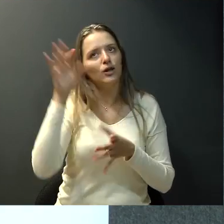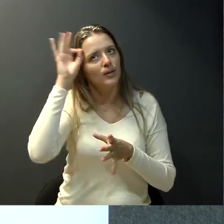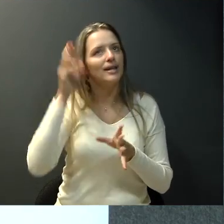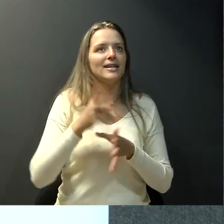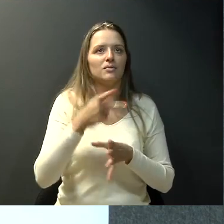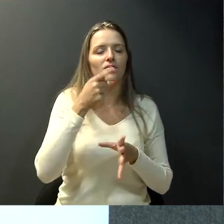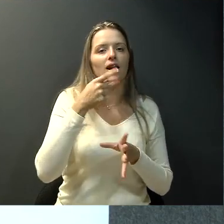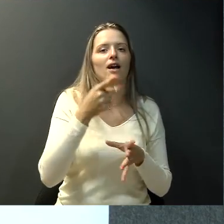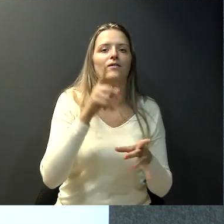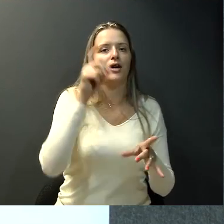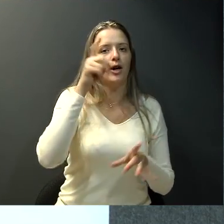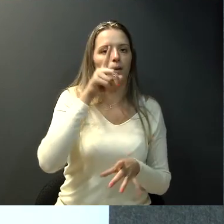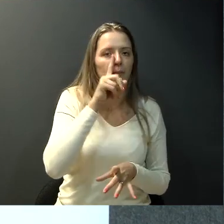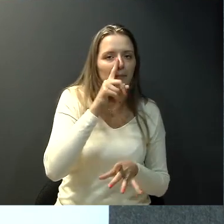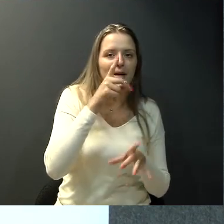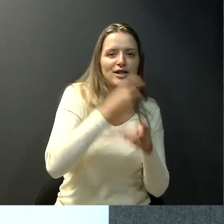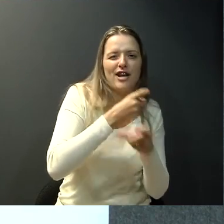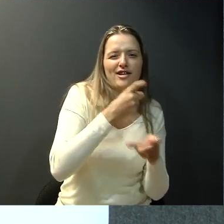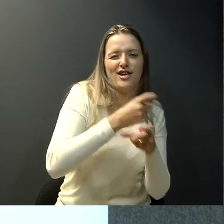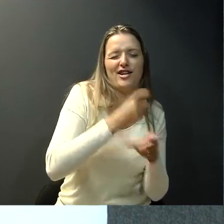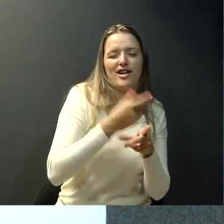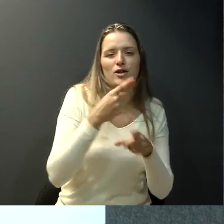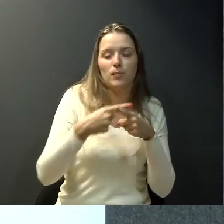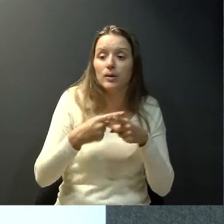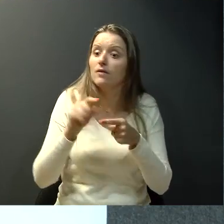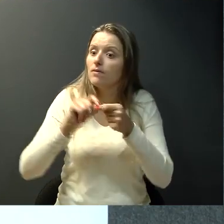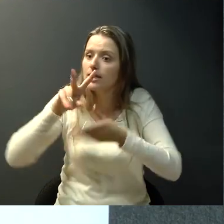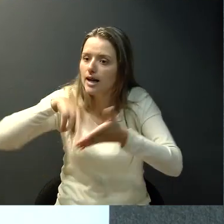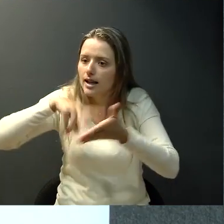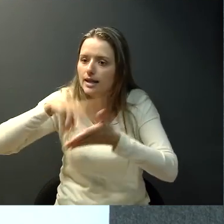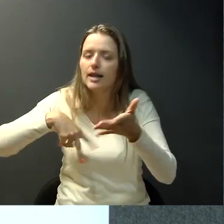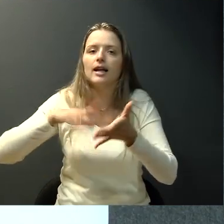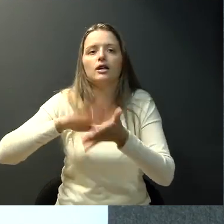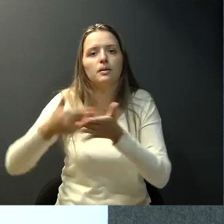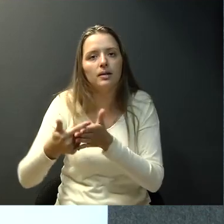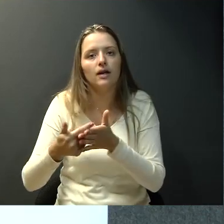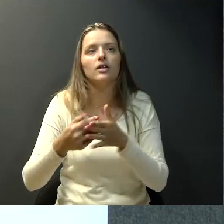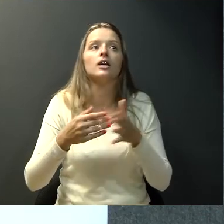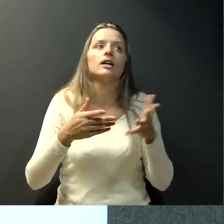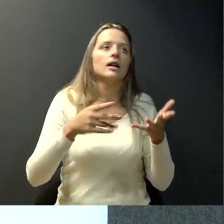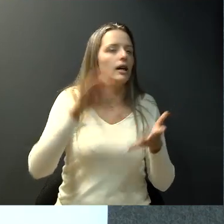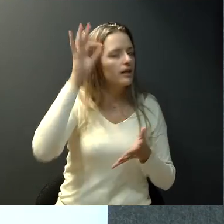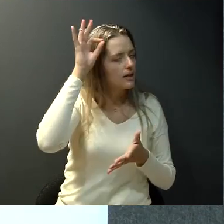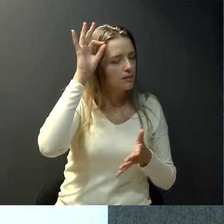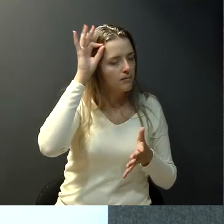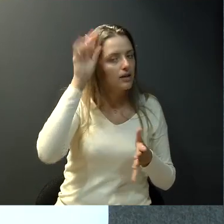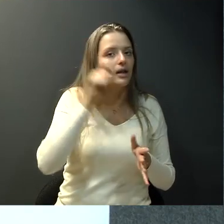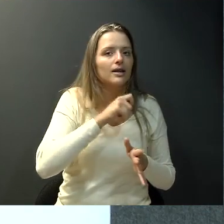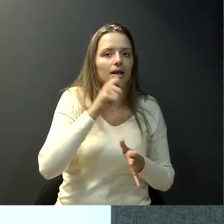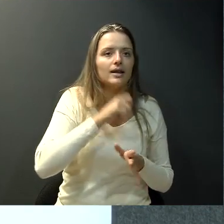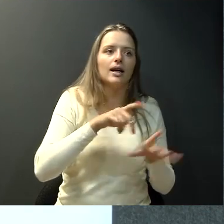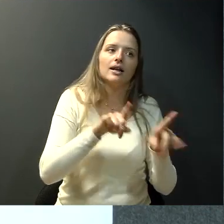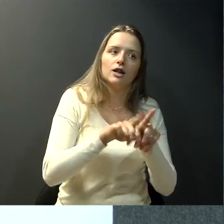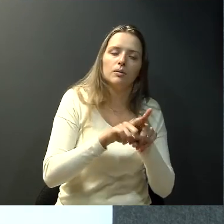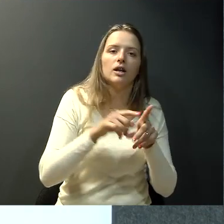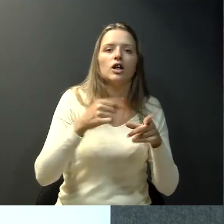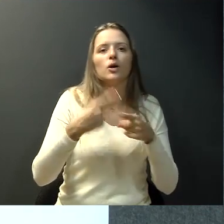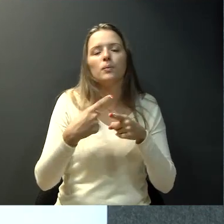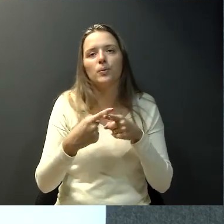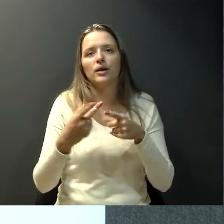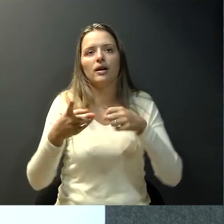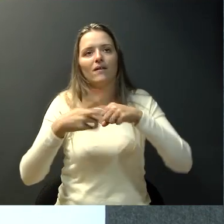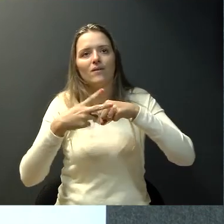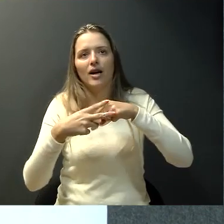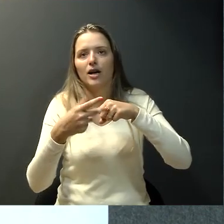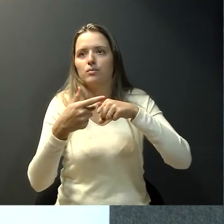me agradece, porque ele escreve super bem, tanto ele quanto a Tainá. Claro, tem as dificuldades deles, né? Eles não usam muito preposição, os verbos